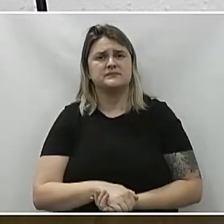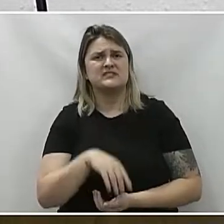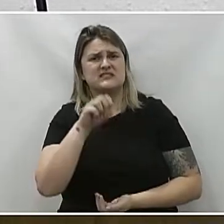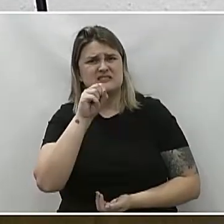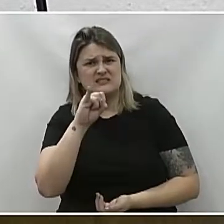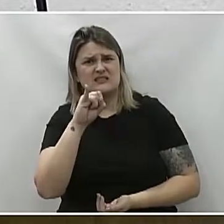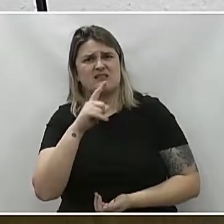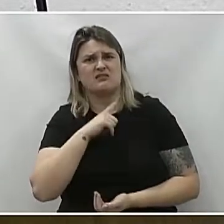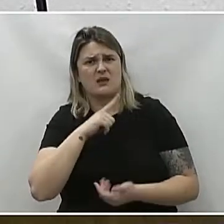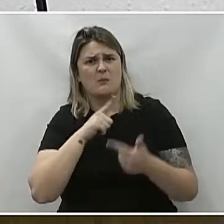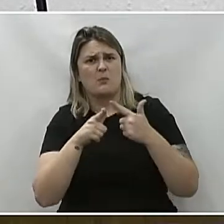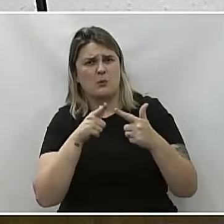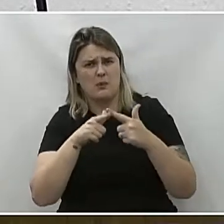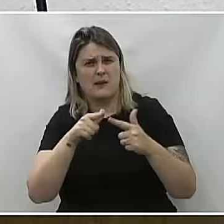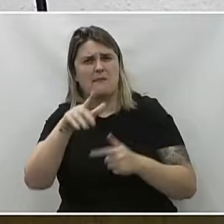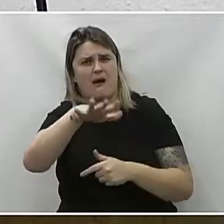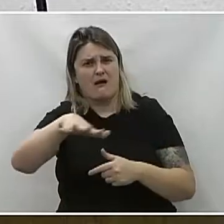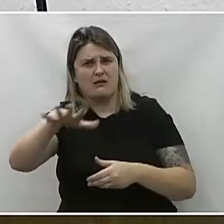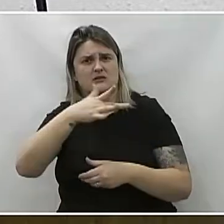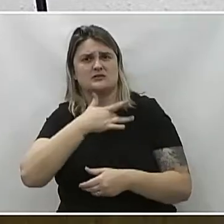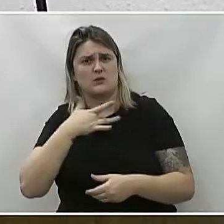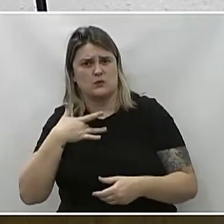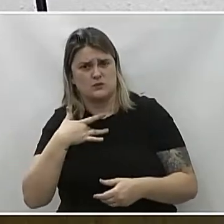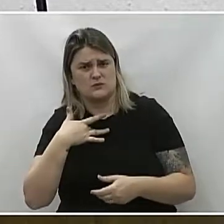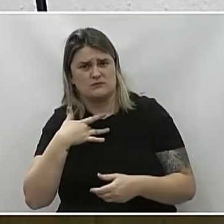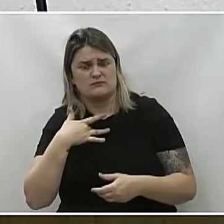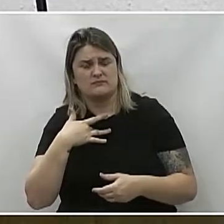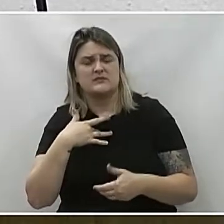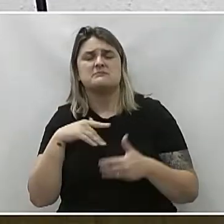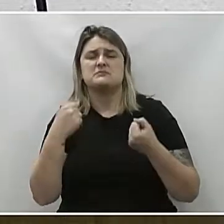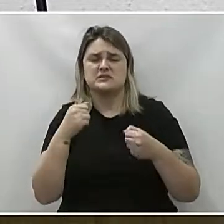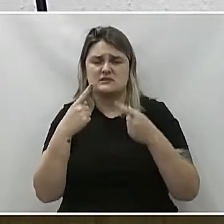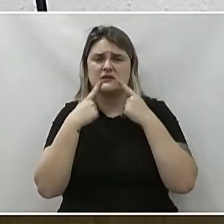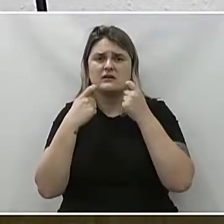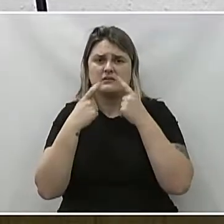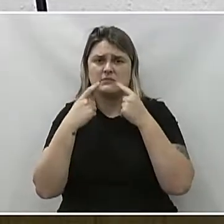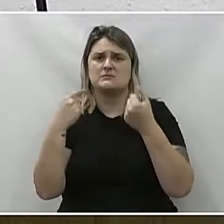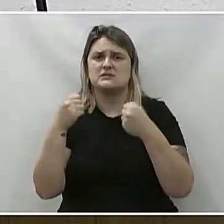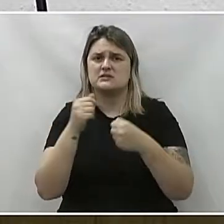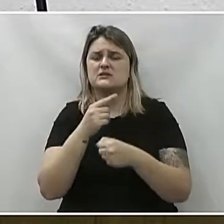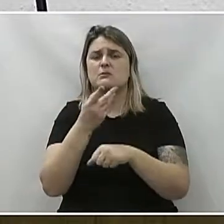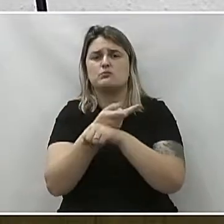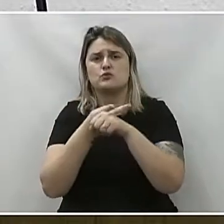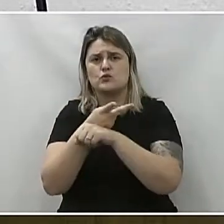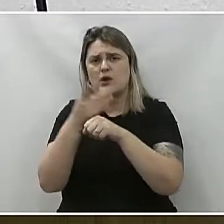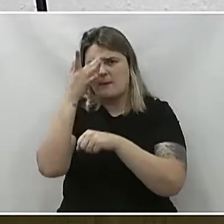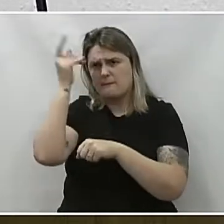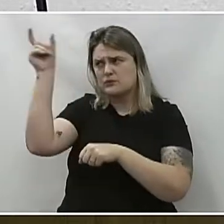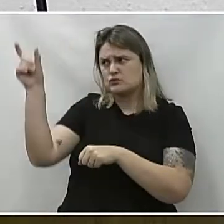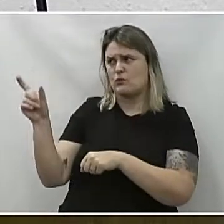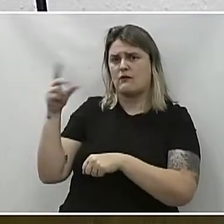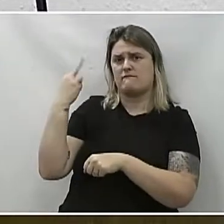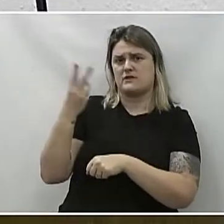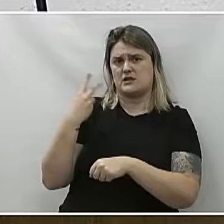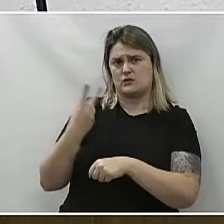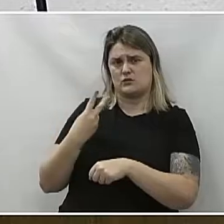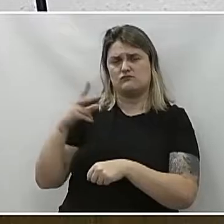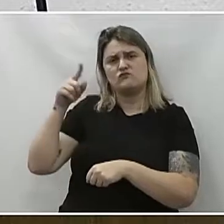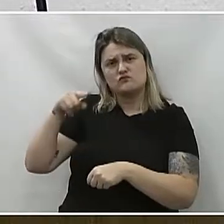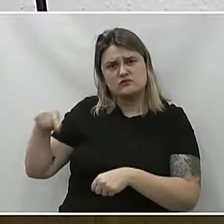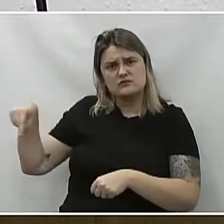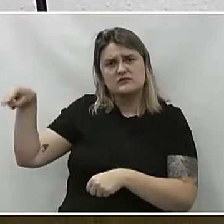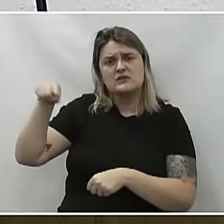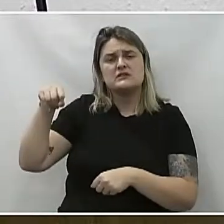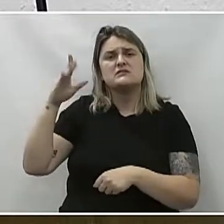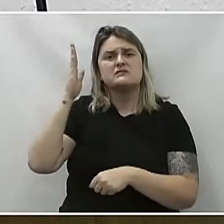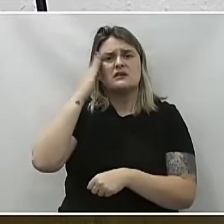tem situações que está chegando nesse extremo, eu acho que procurar um vereador acho que não é nada de mal, né? Porque assim vocês têm